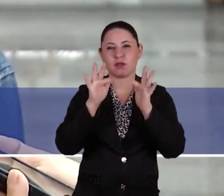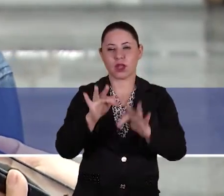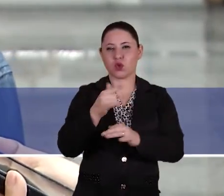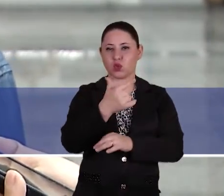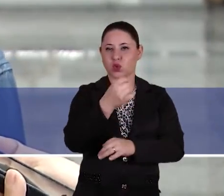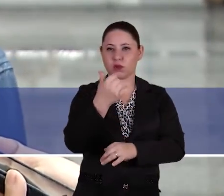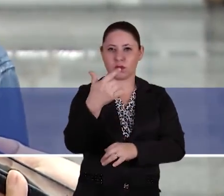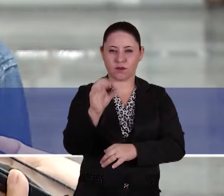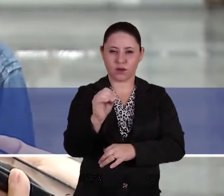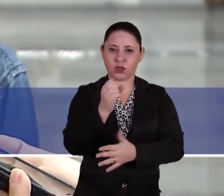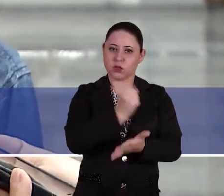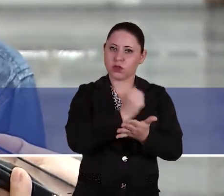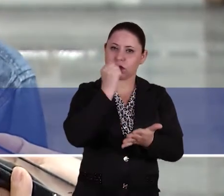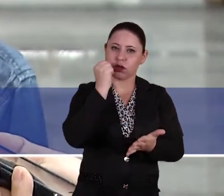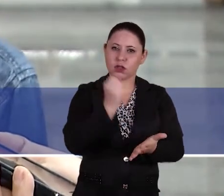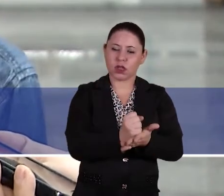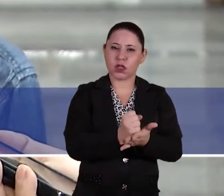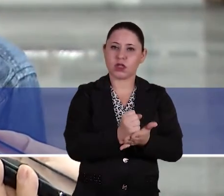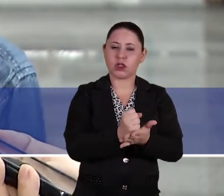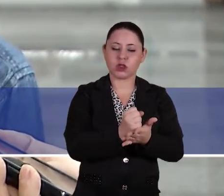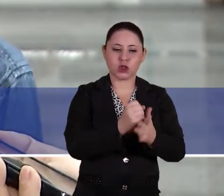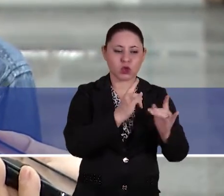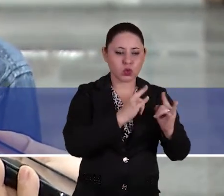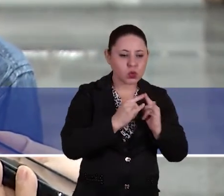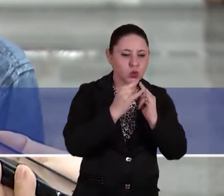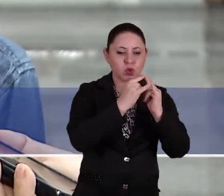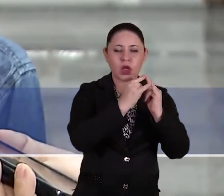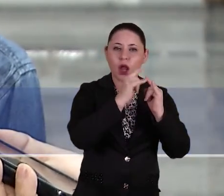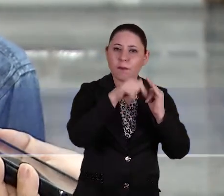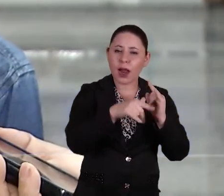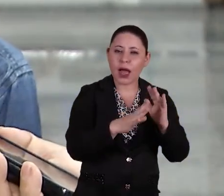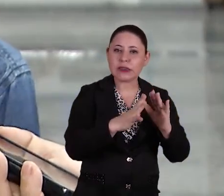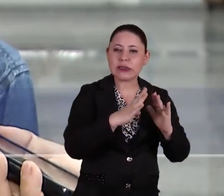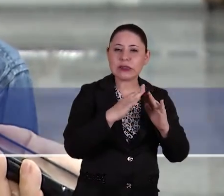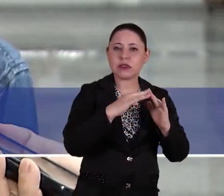2020 regularizar 100 núcleos urbanos informais e